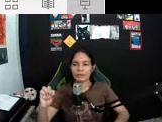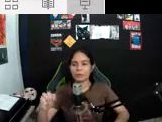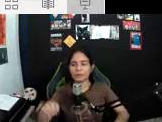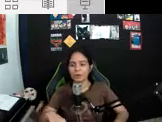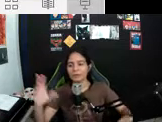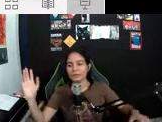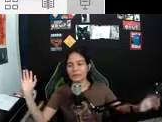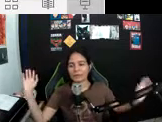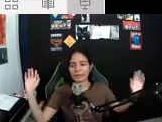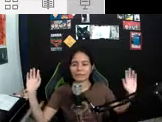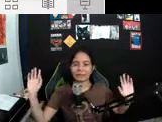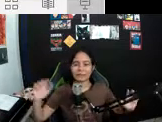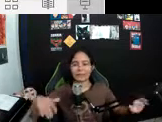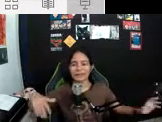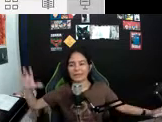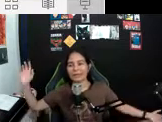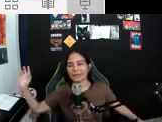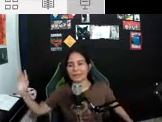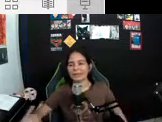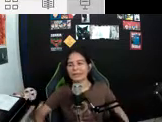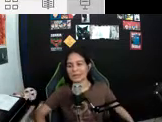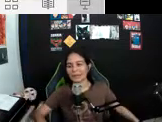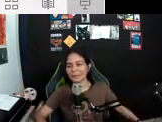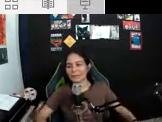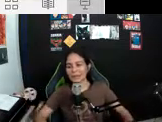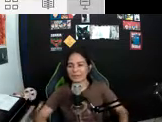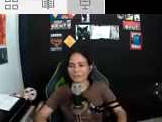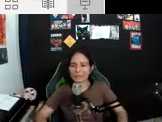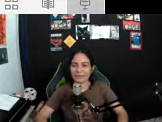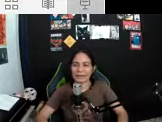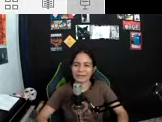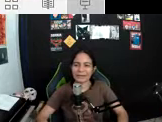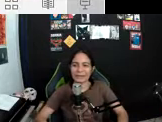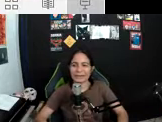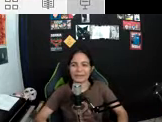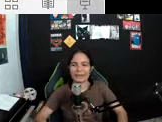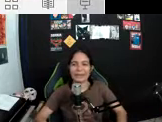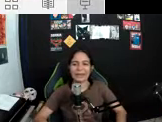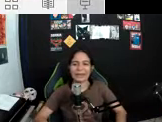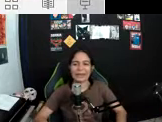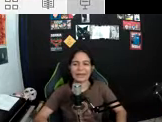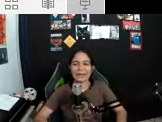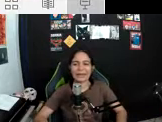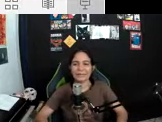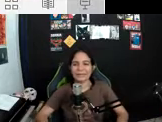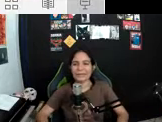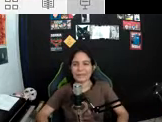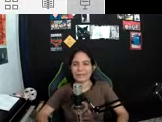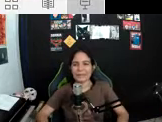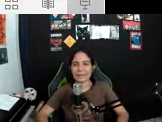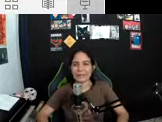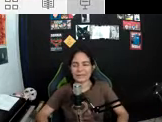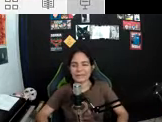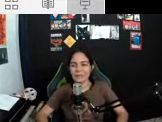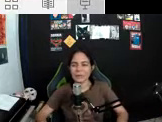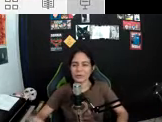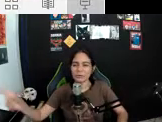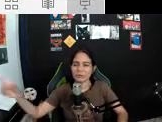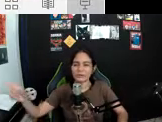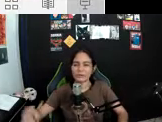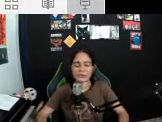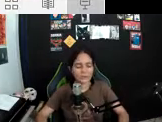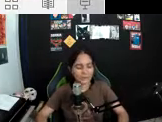tua, tu toda, né, estraçalhada ali na cama de um leito de hospital, não sei o quê, né, era tu que tava no acidente e